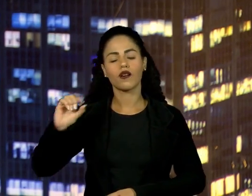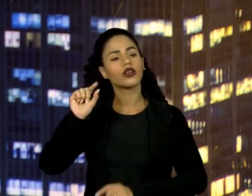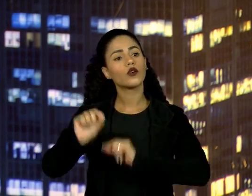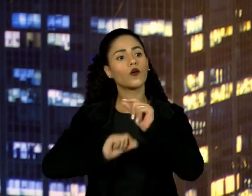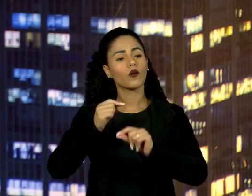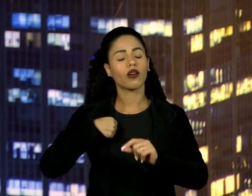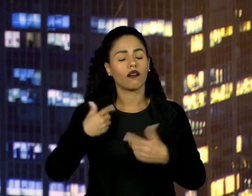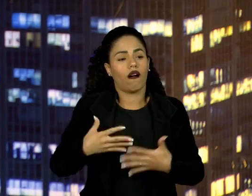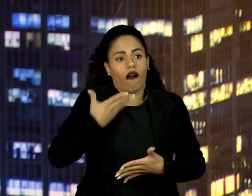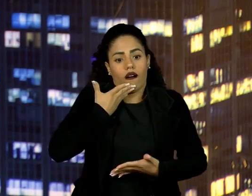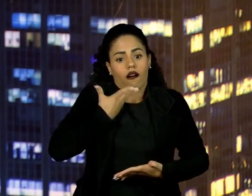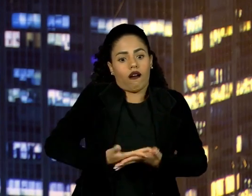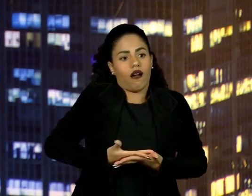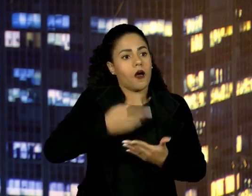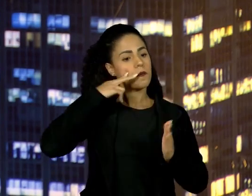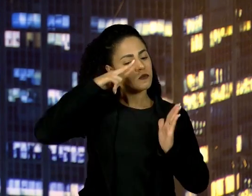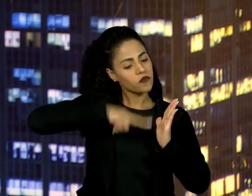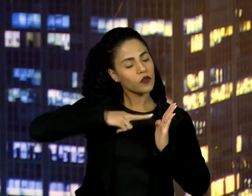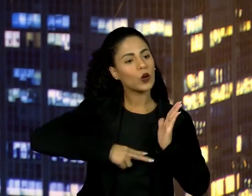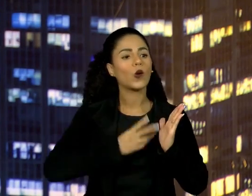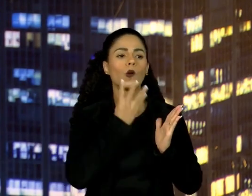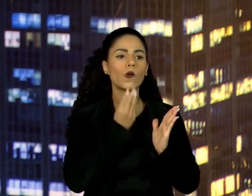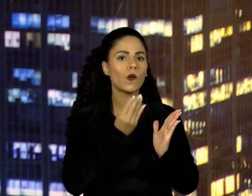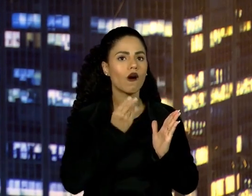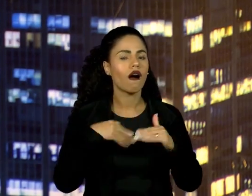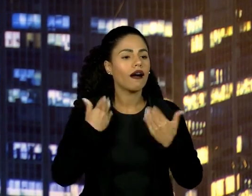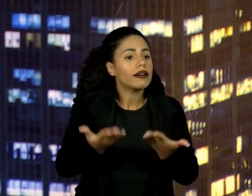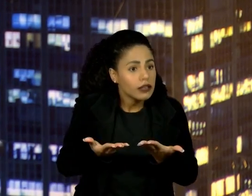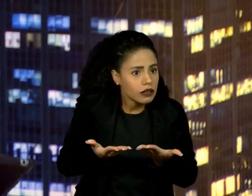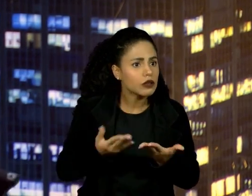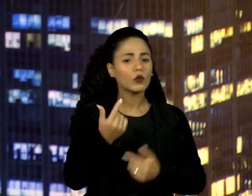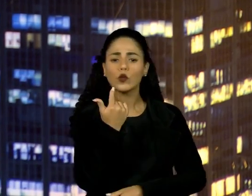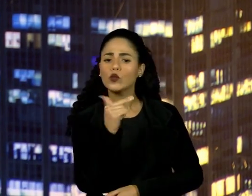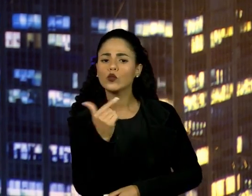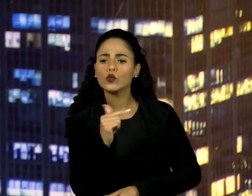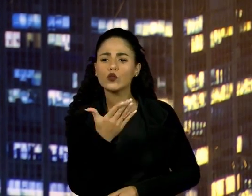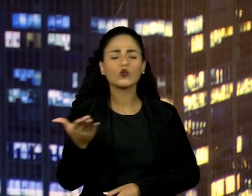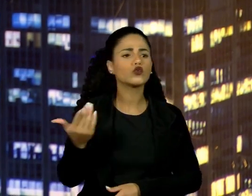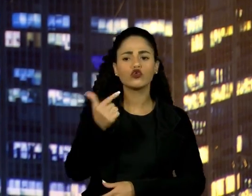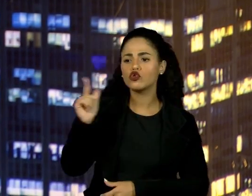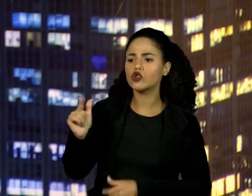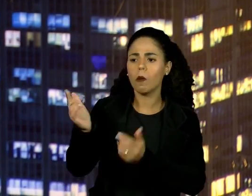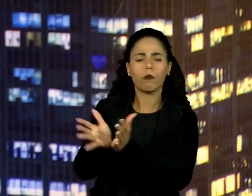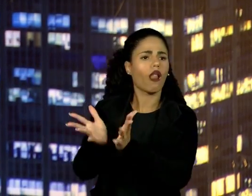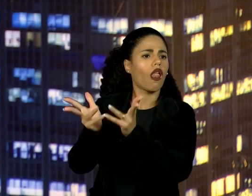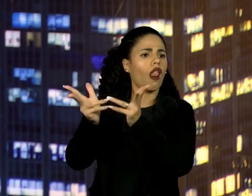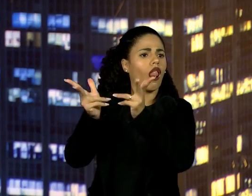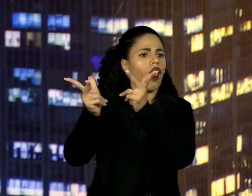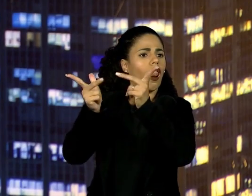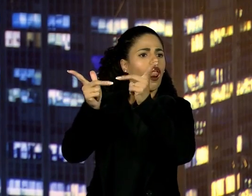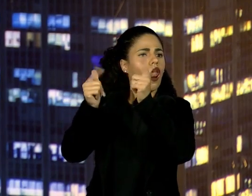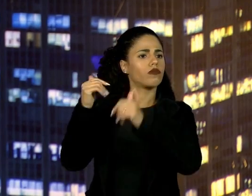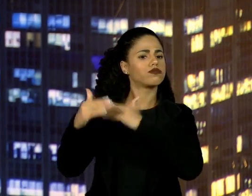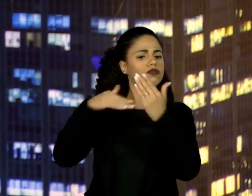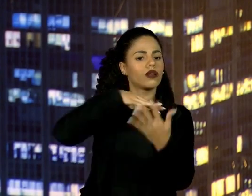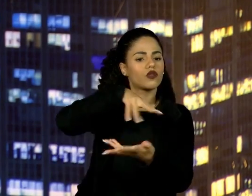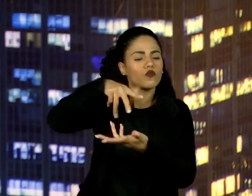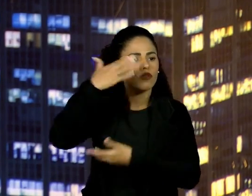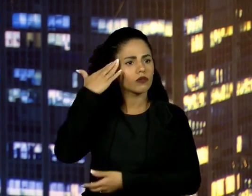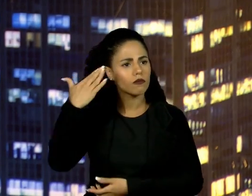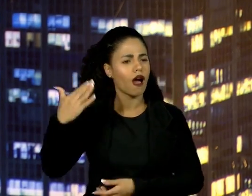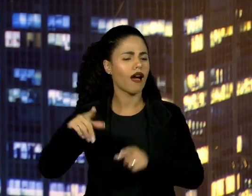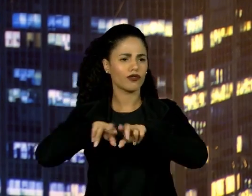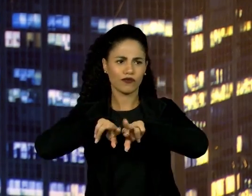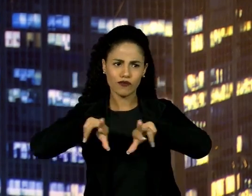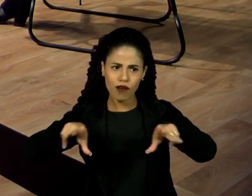mostrou espantada, né, em ver que Machado de Assis ainda não tinha esse papel grandioso na literatura mundial, como tem